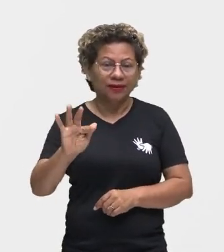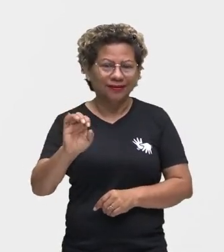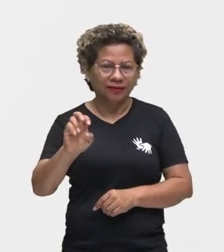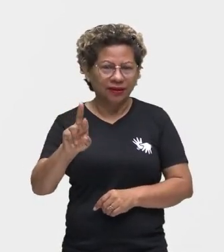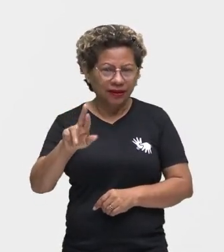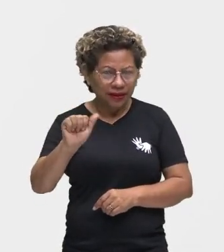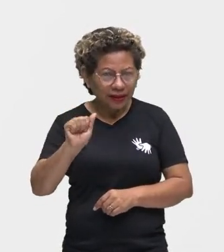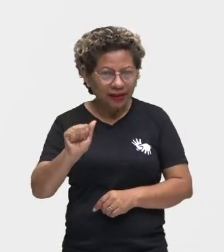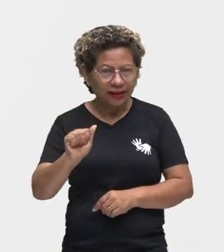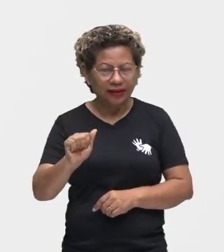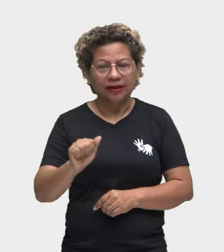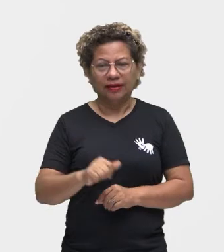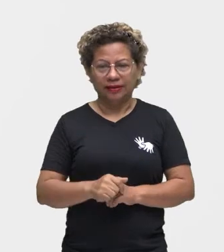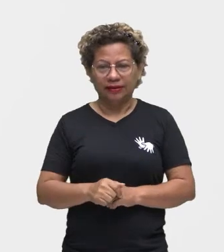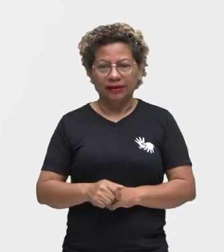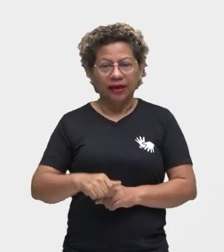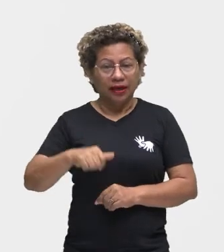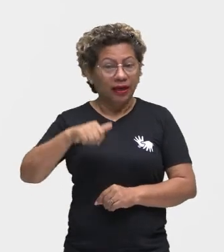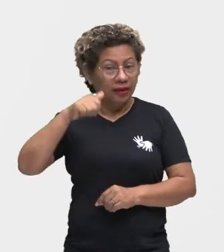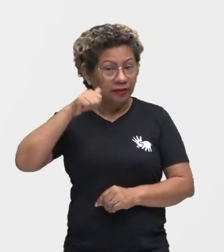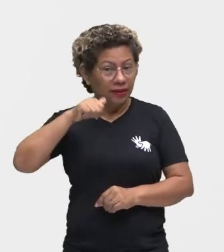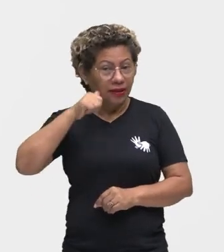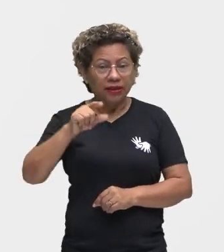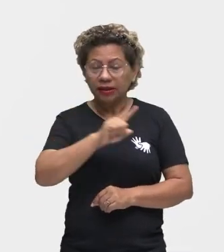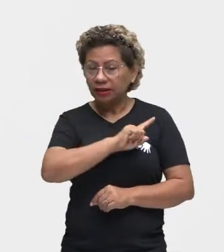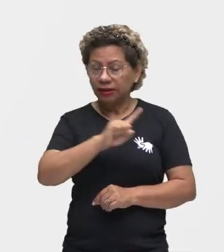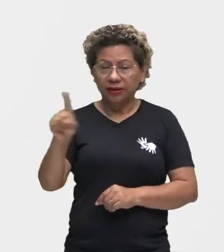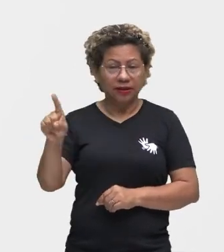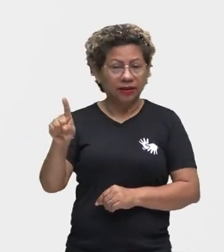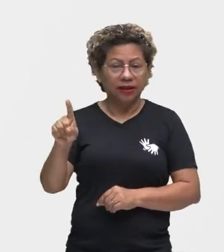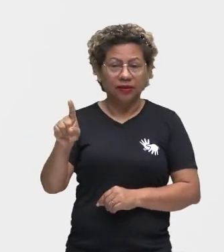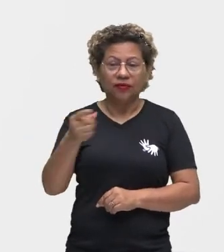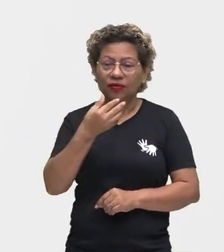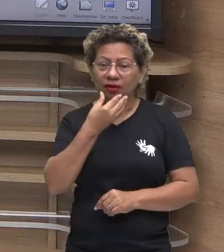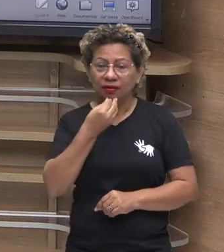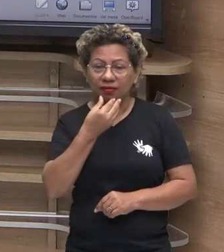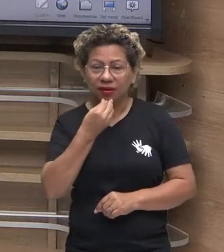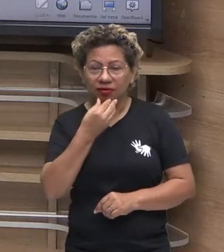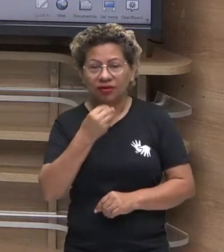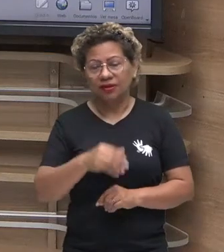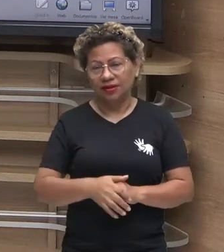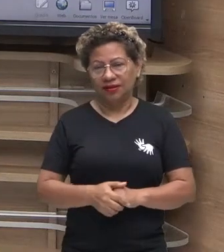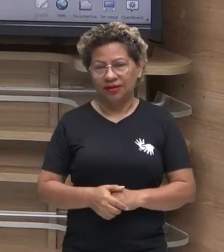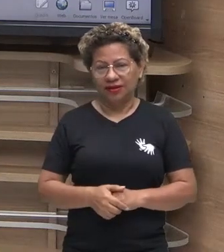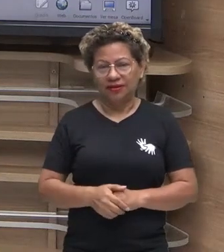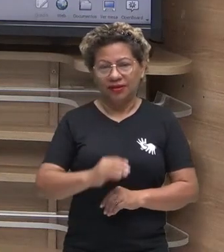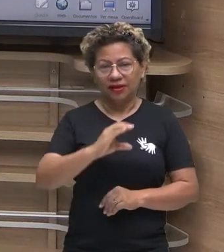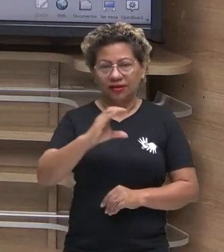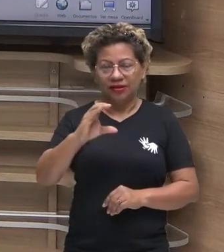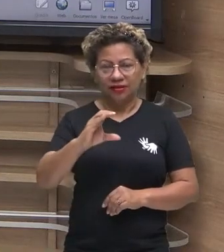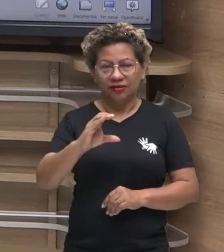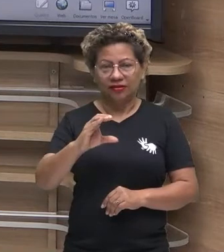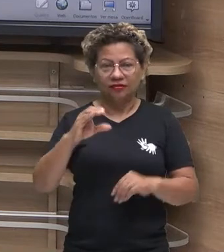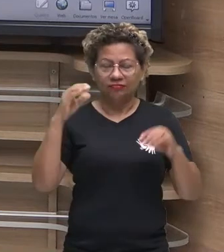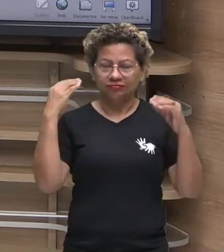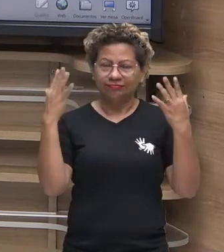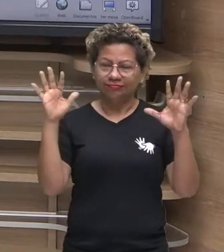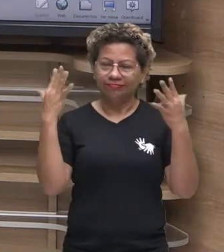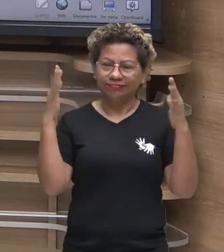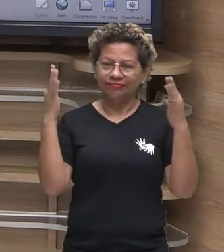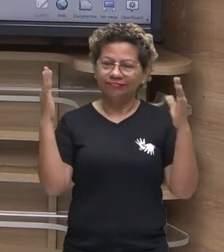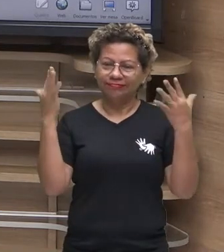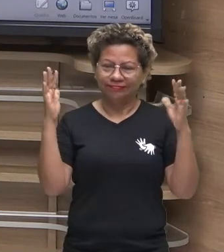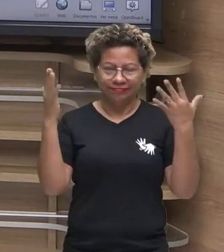das briófitas, não é o masculino. Então, o Uriel aí que marcou a letra C, ó, acertou.